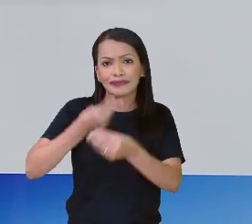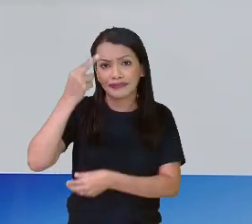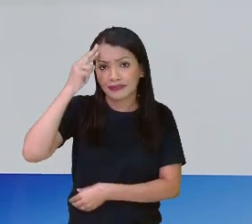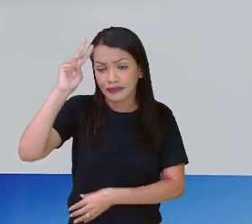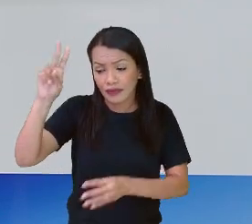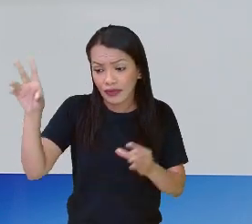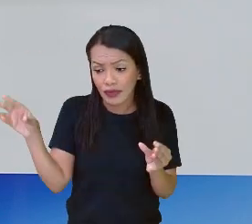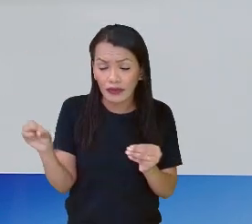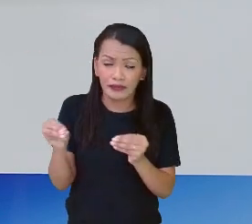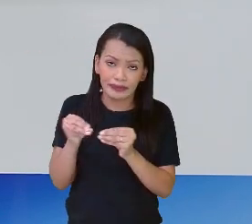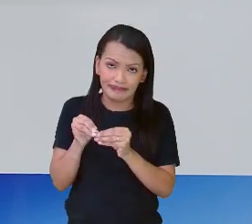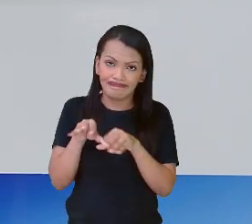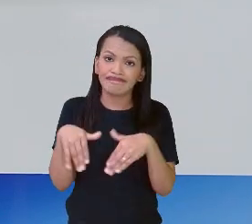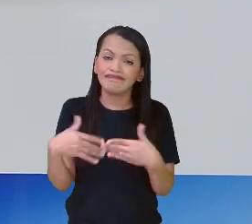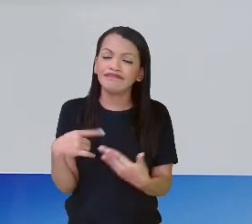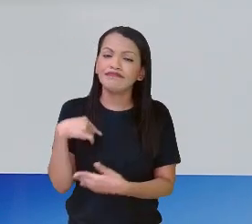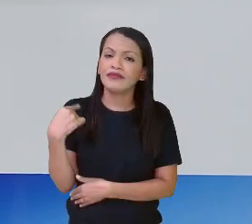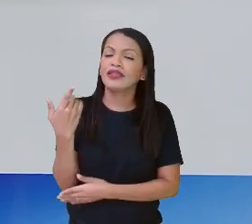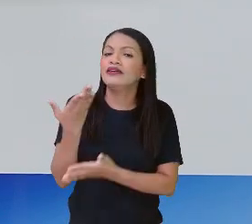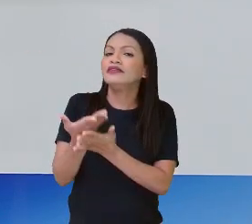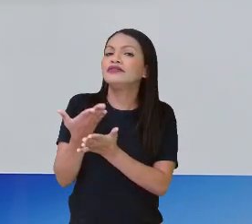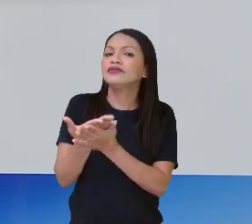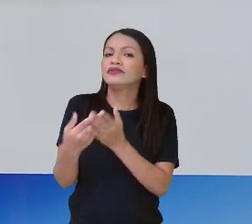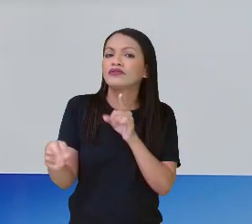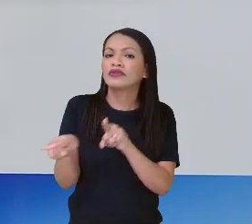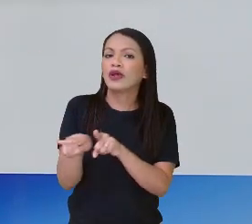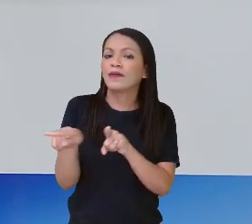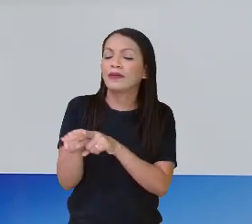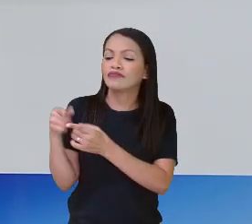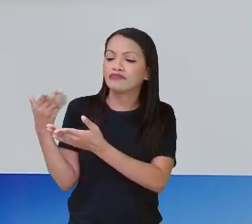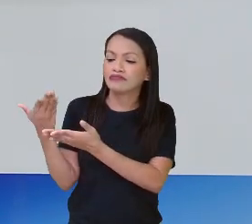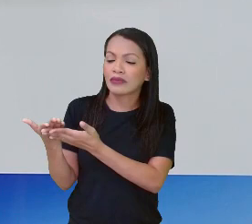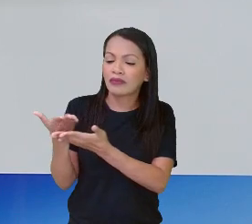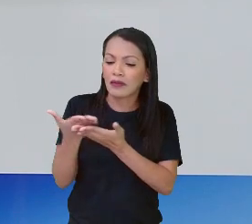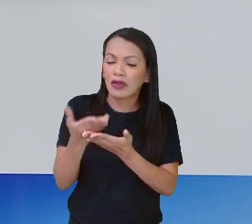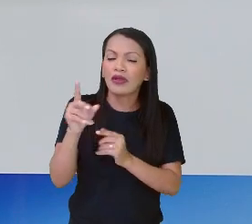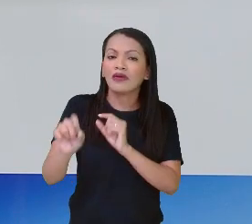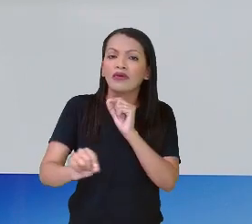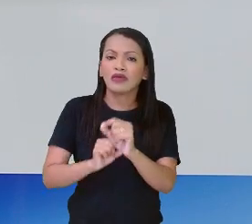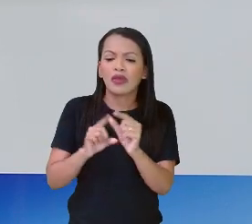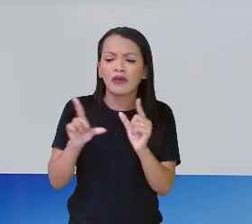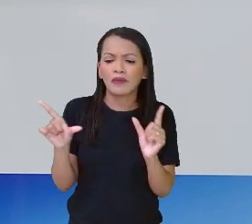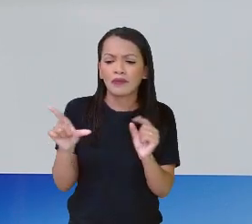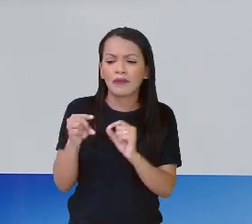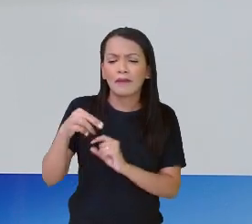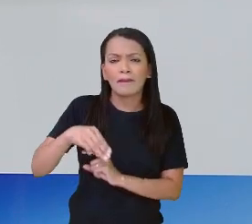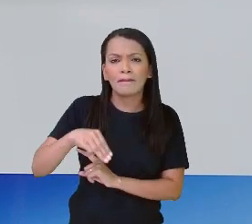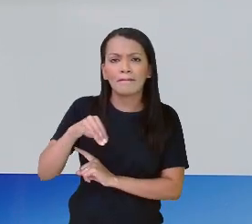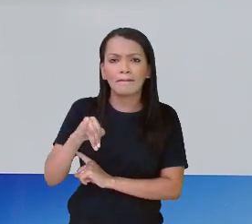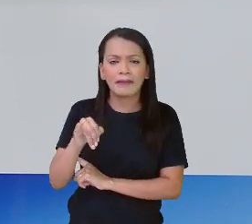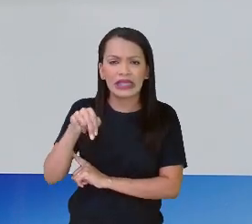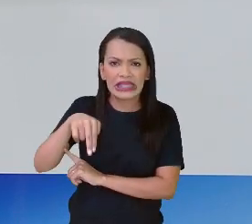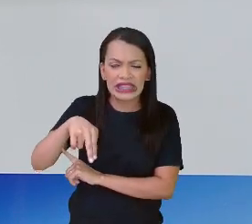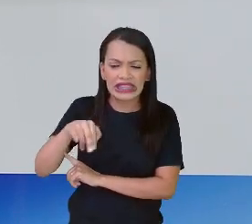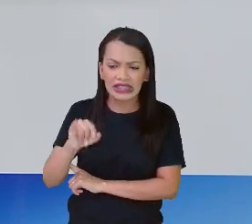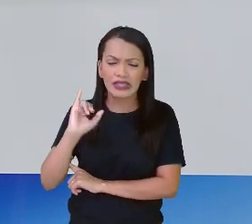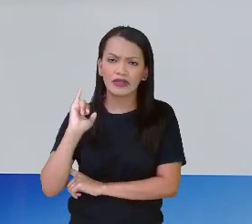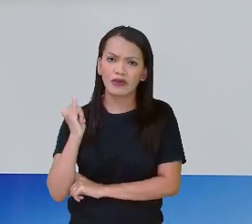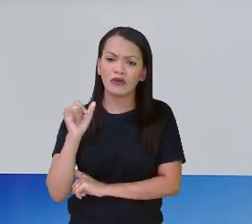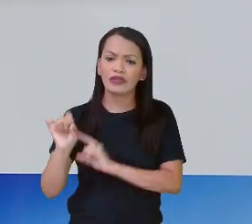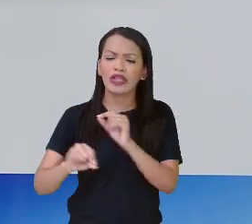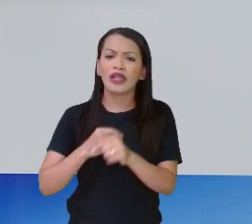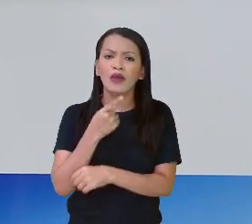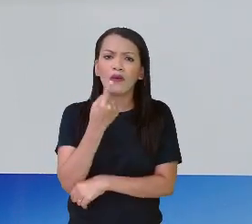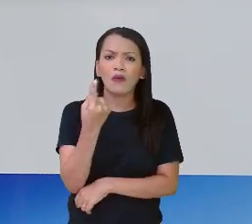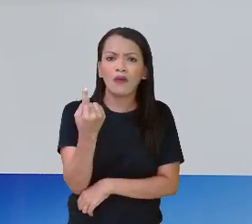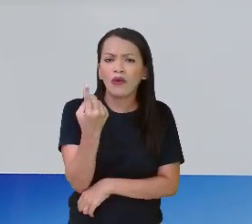curta. Inclusive, nós estudamos também durante essas aulas os mini-contos, que são contos que são escritos em uma linha,